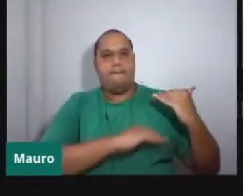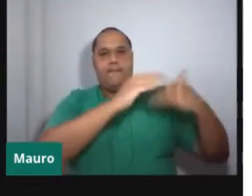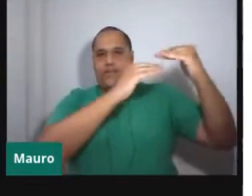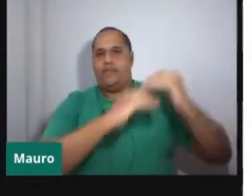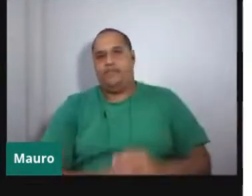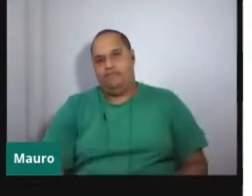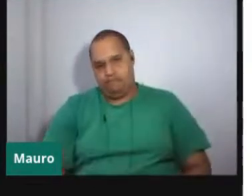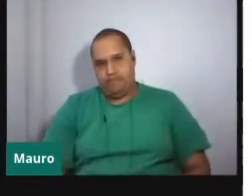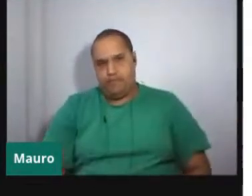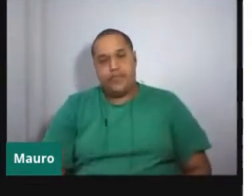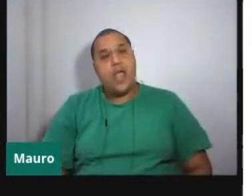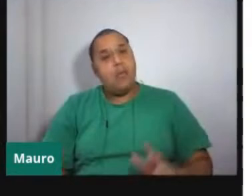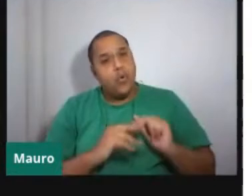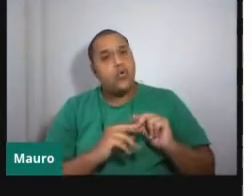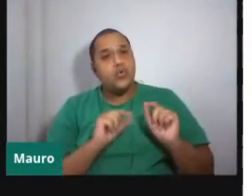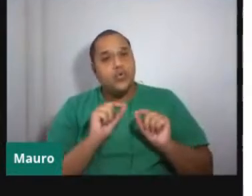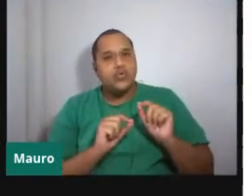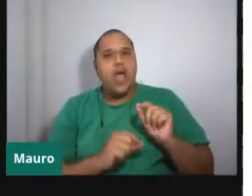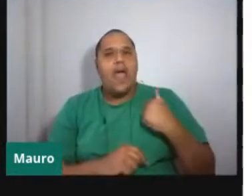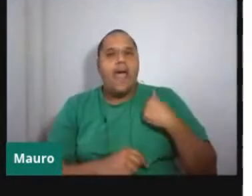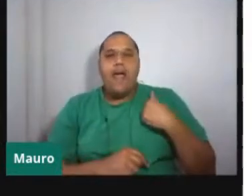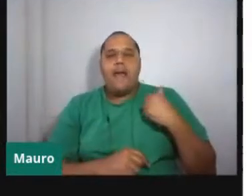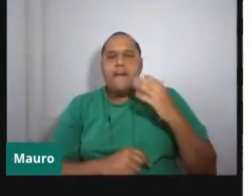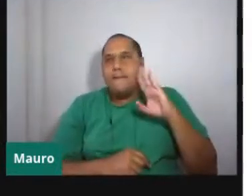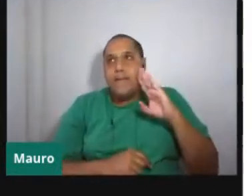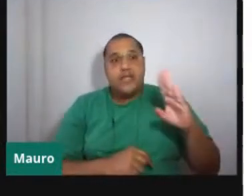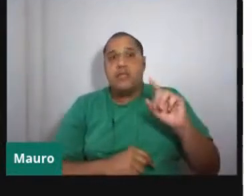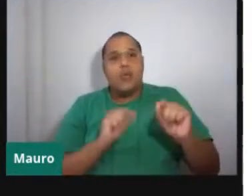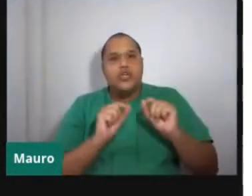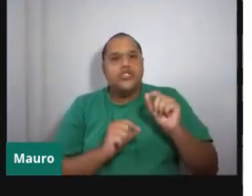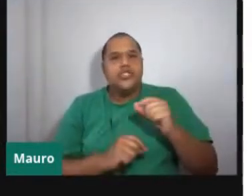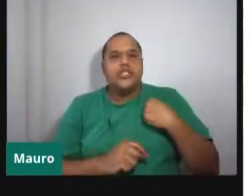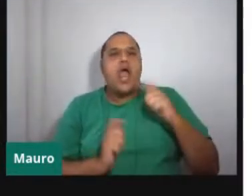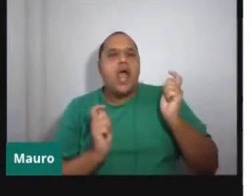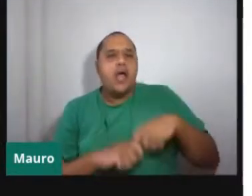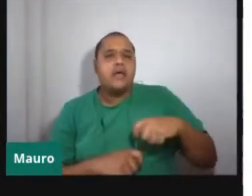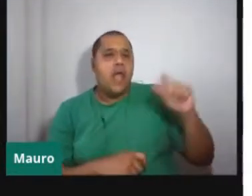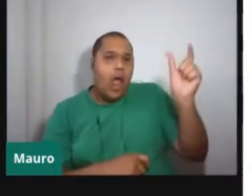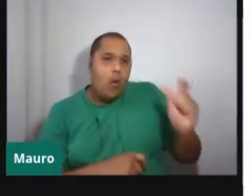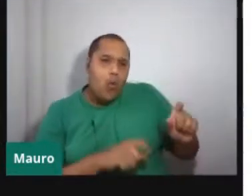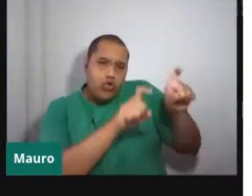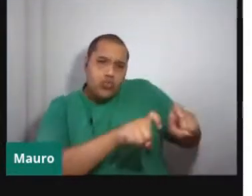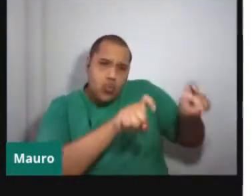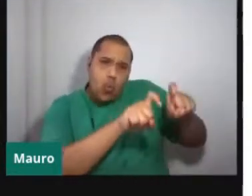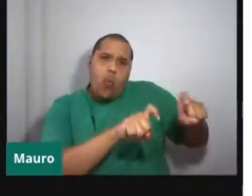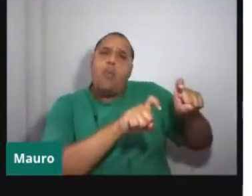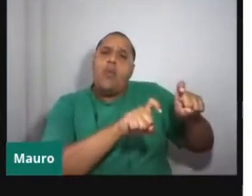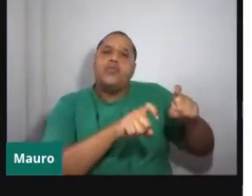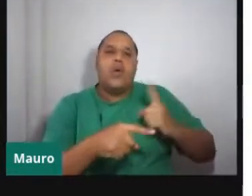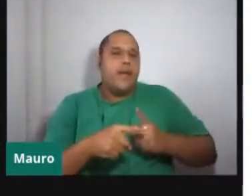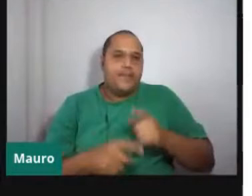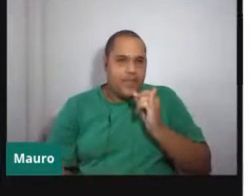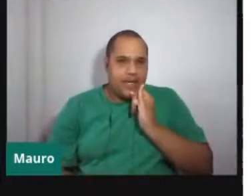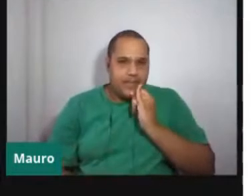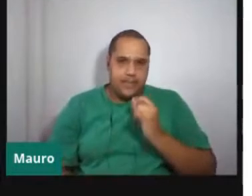Então, basicamente, é a descoberta de similaridades nos dados usando um algoritmo computacional. Como assim? Então, eu